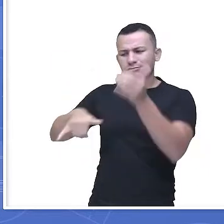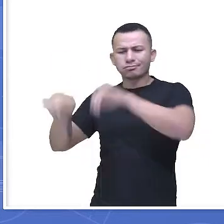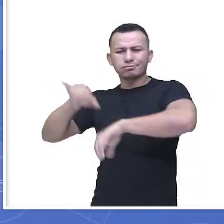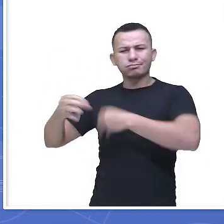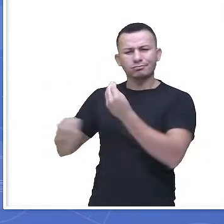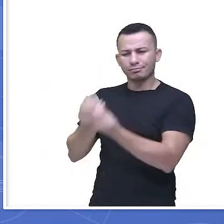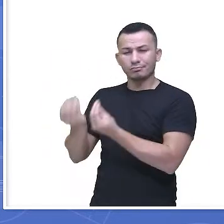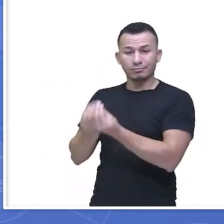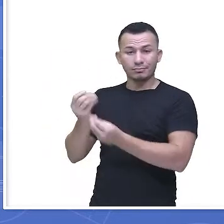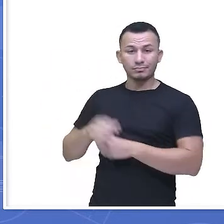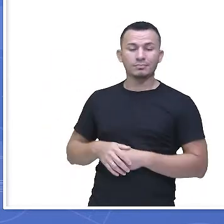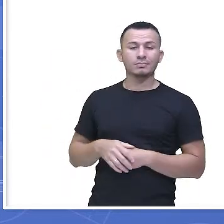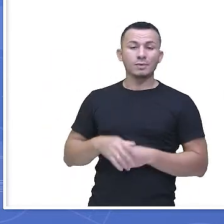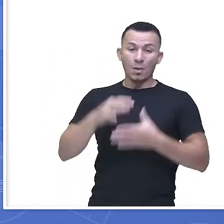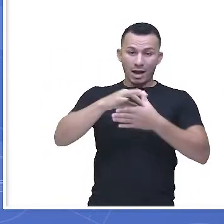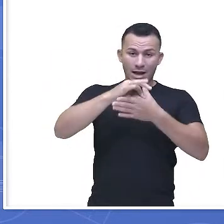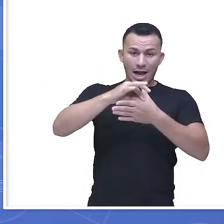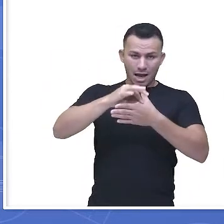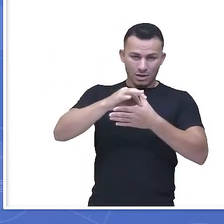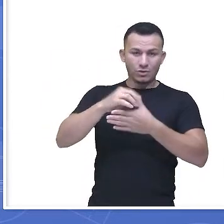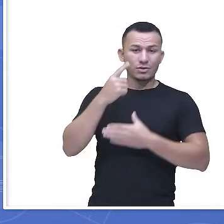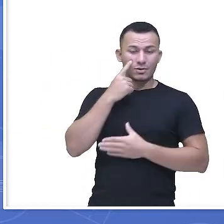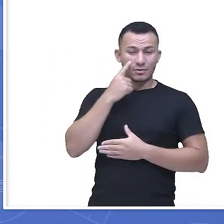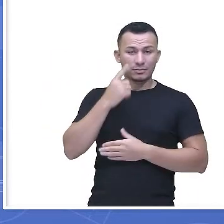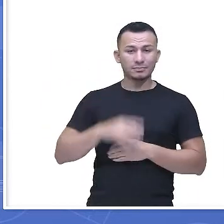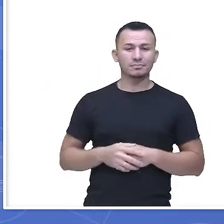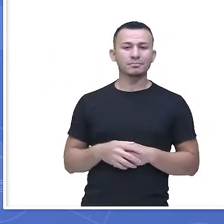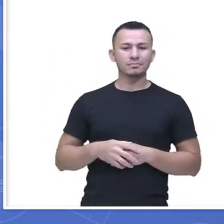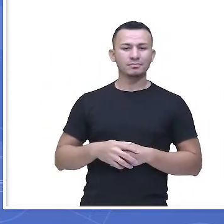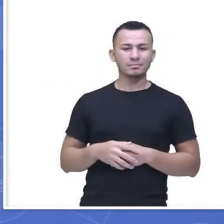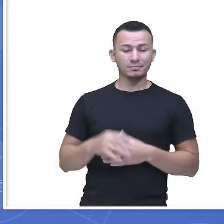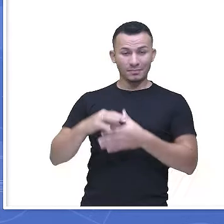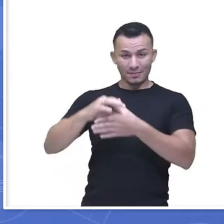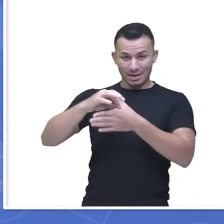pegou um pedaço de carne, olha só,